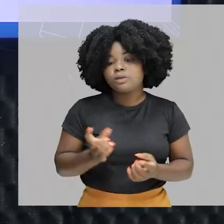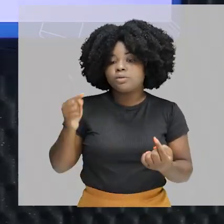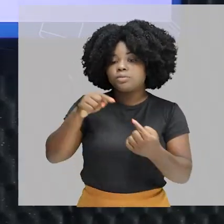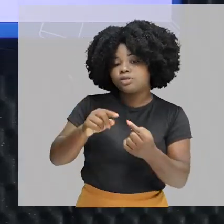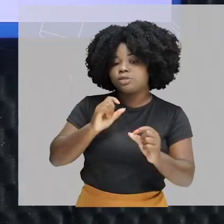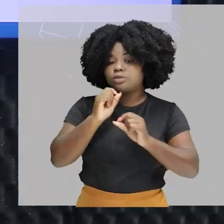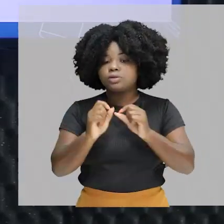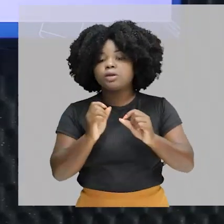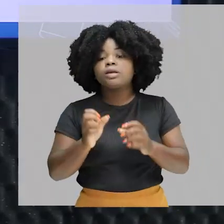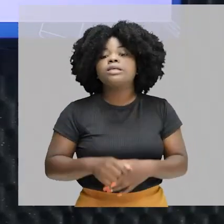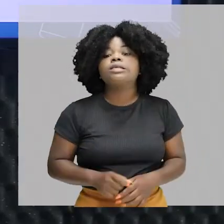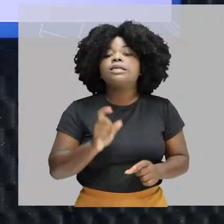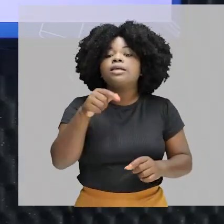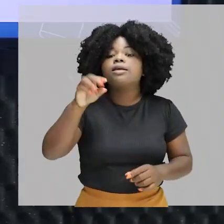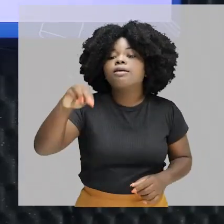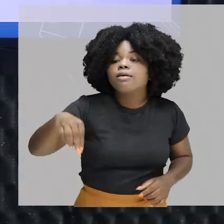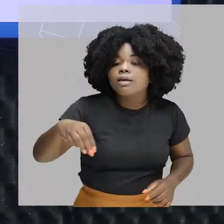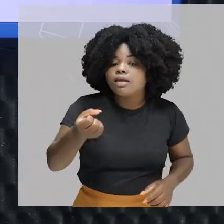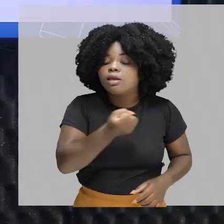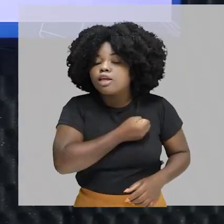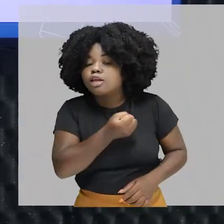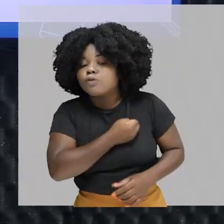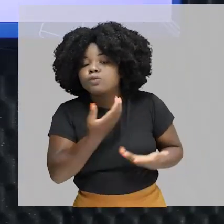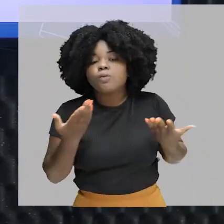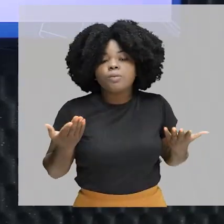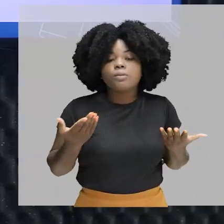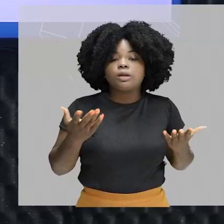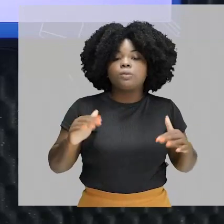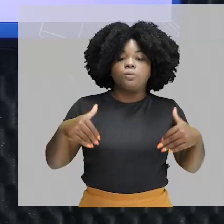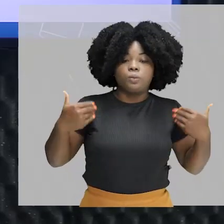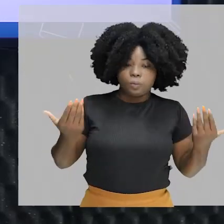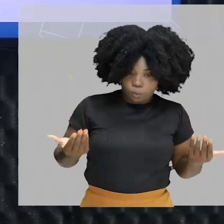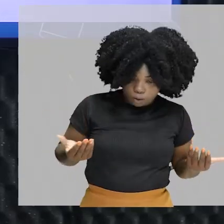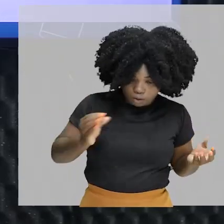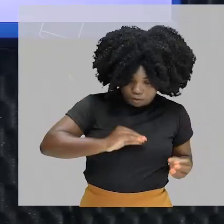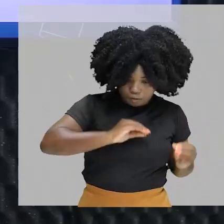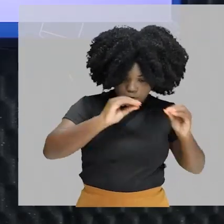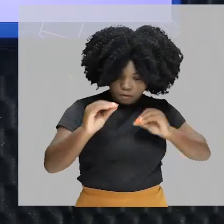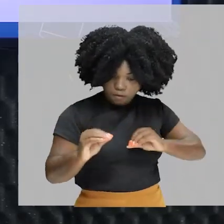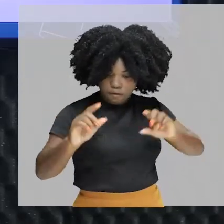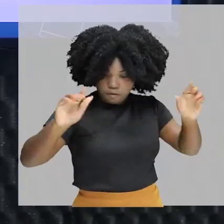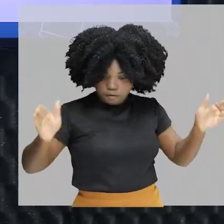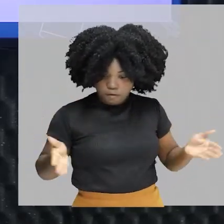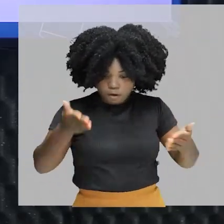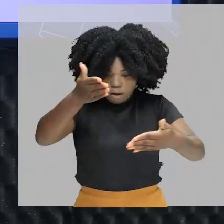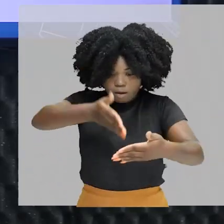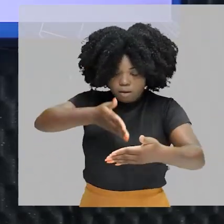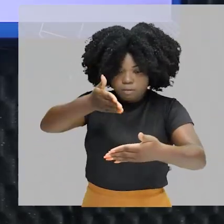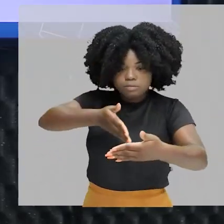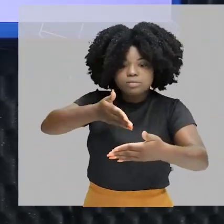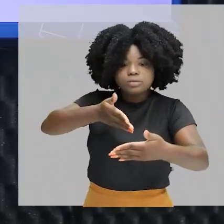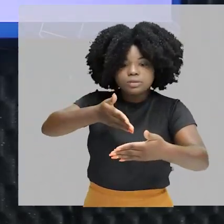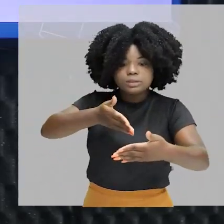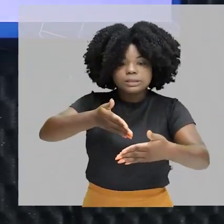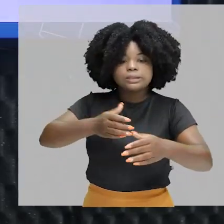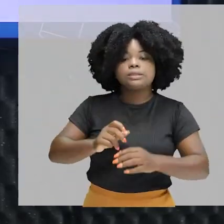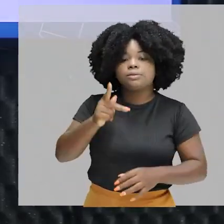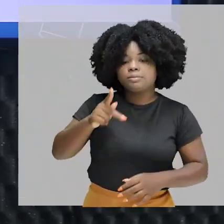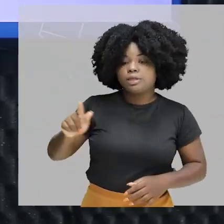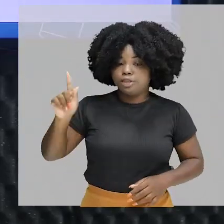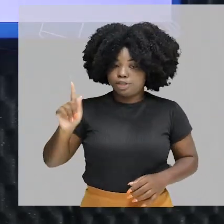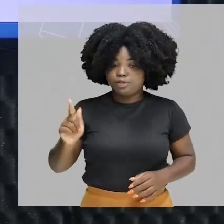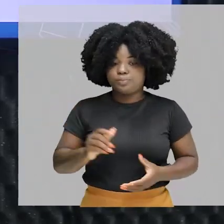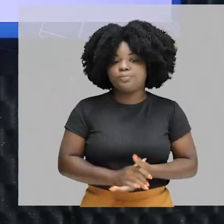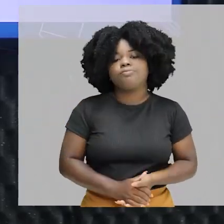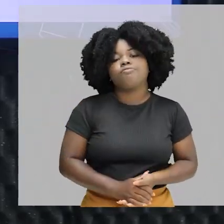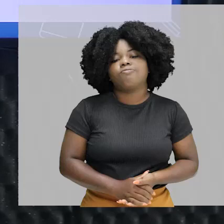objetivo. Eu preciso dizer quem é cada informação dessa que foi inserida de forma que essa sequência seja uma PG.